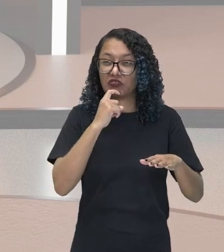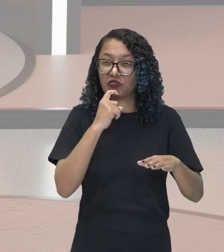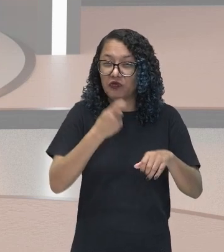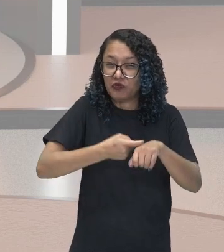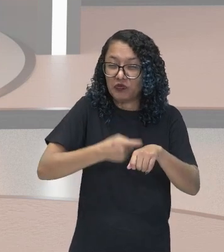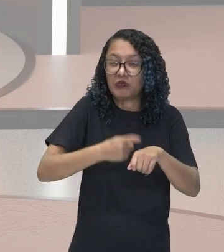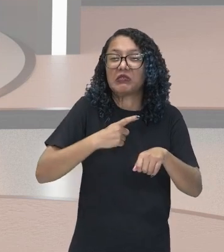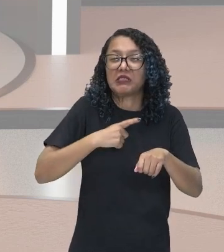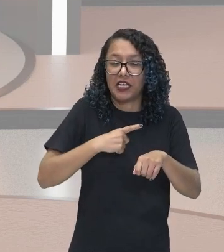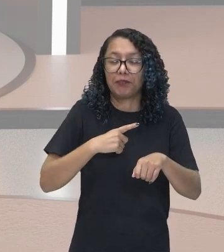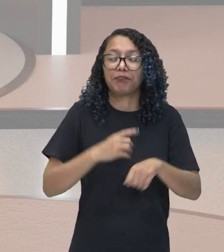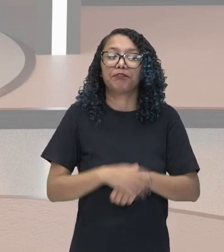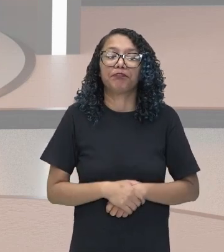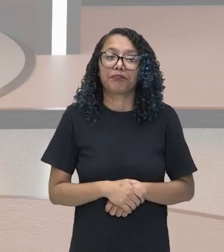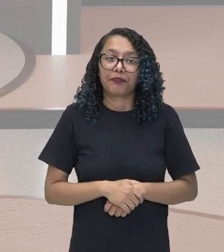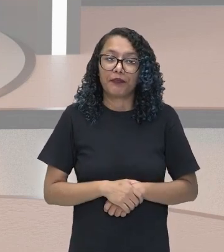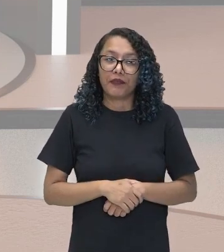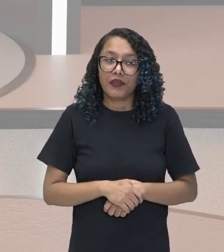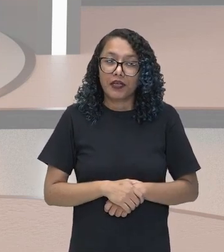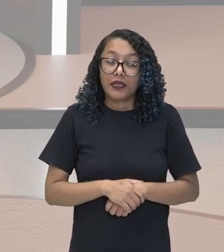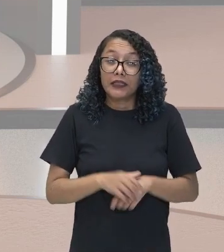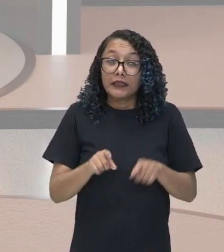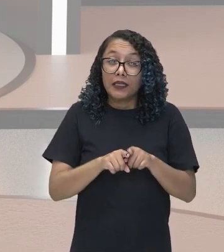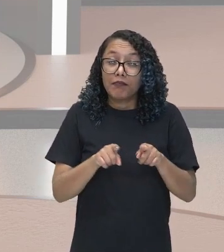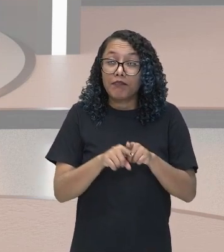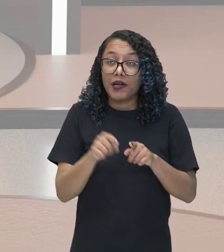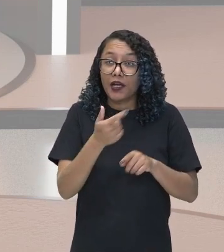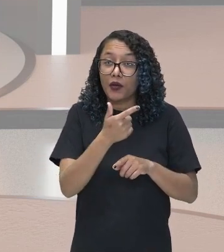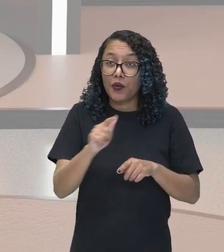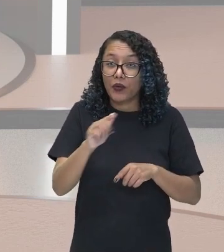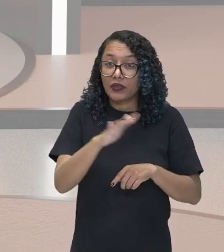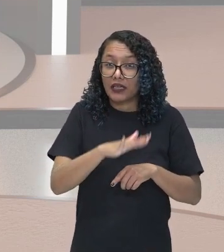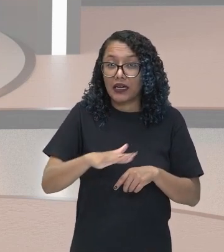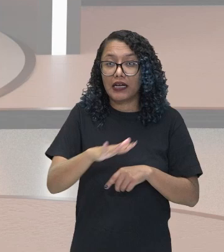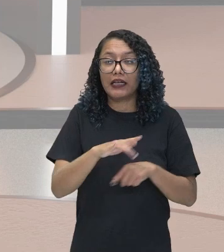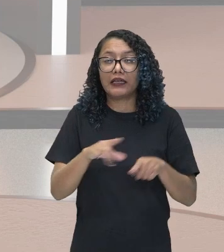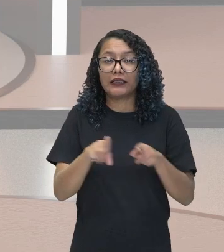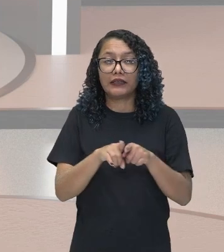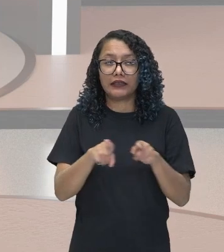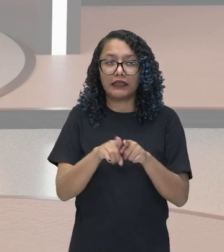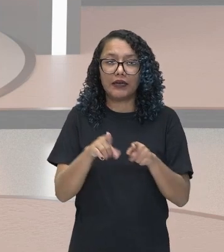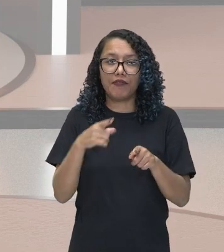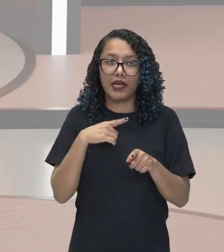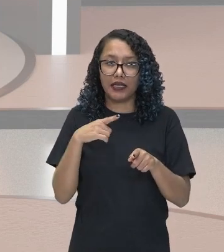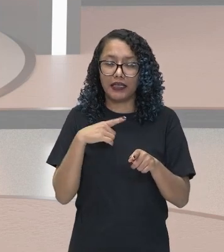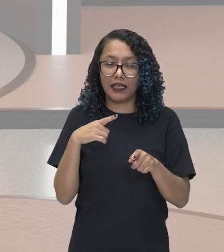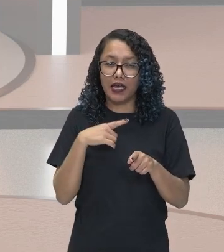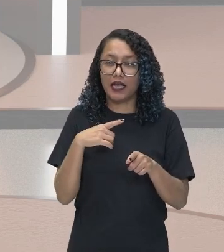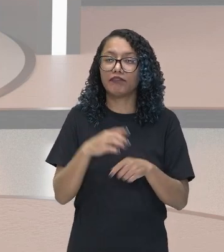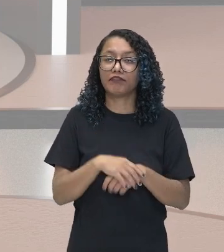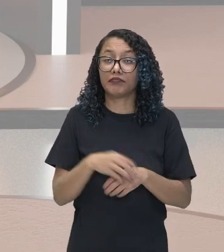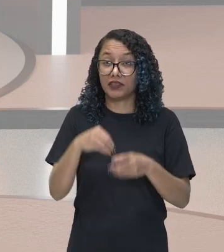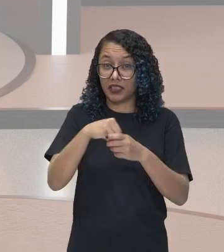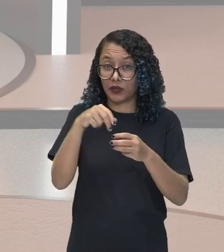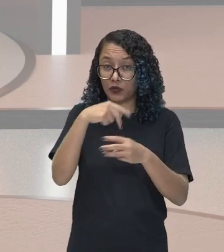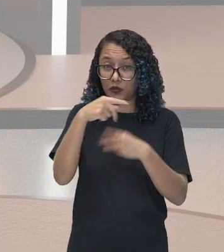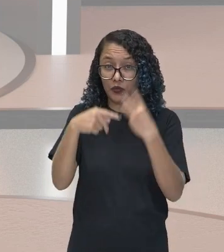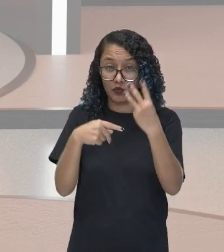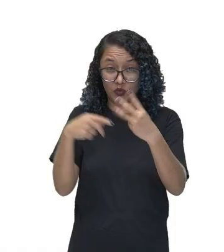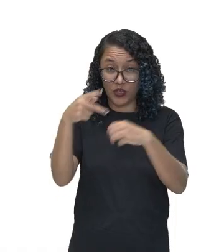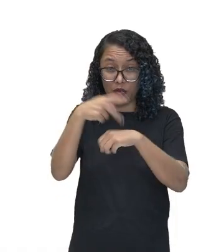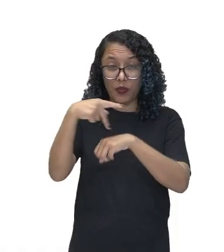Então, nós vamos verificar também uma outra área constituinte da América Latina, que é